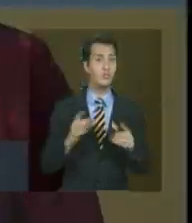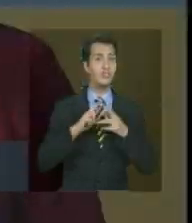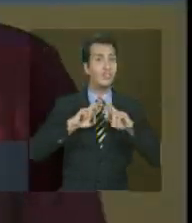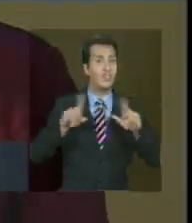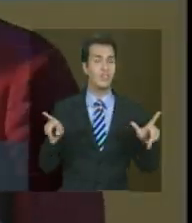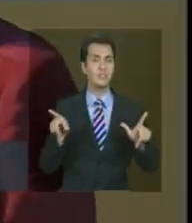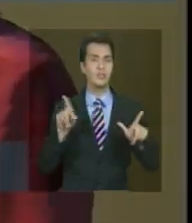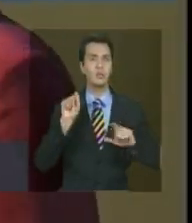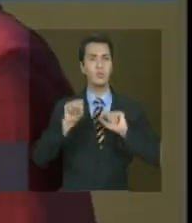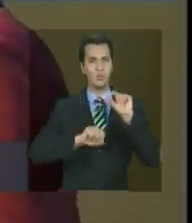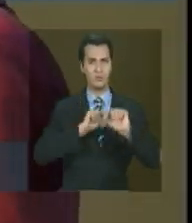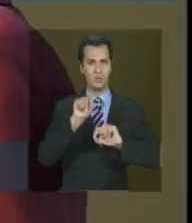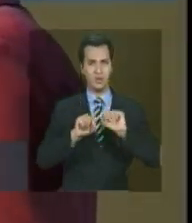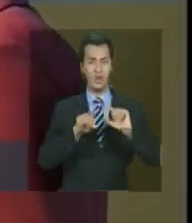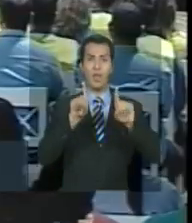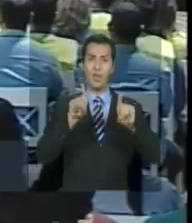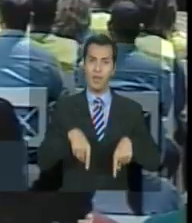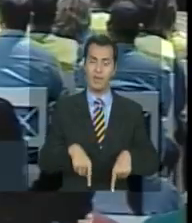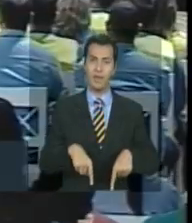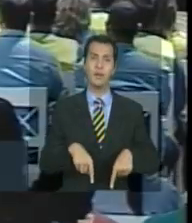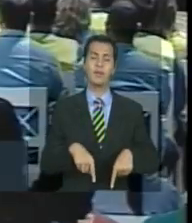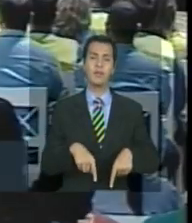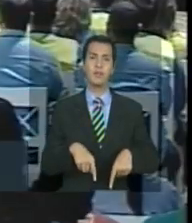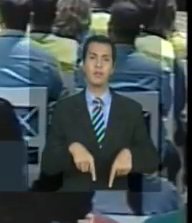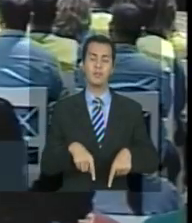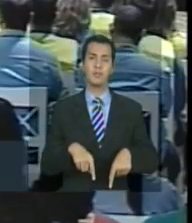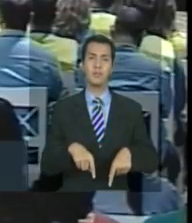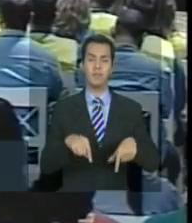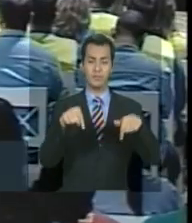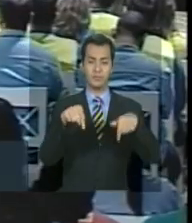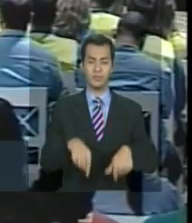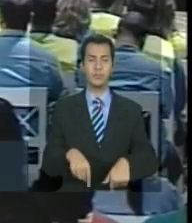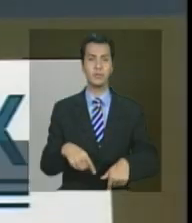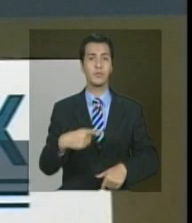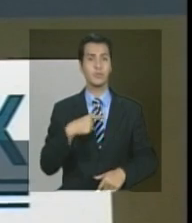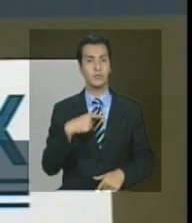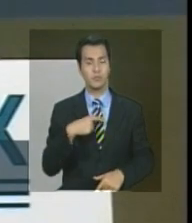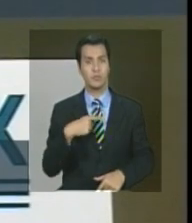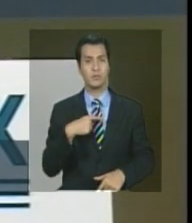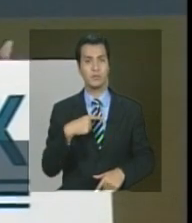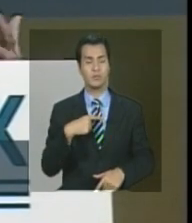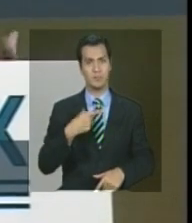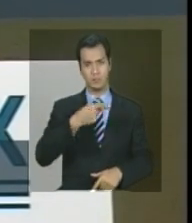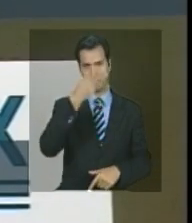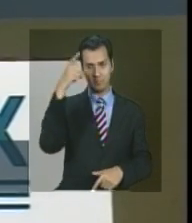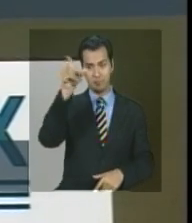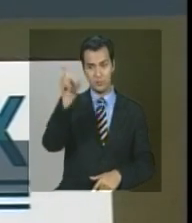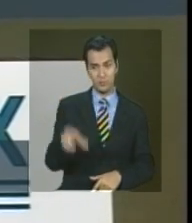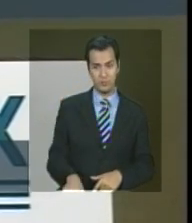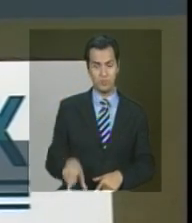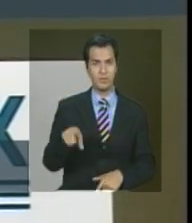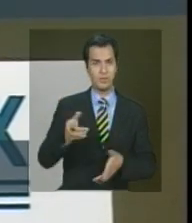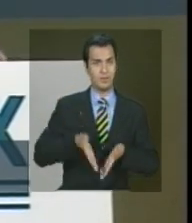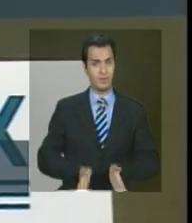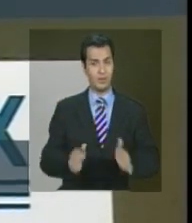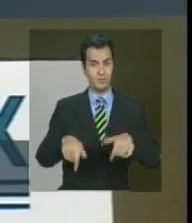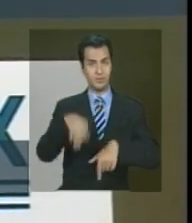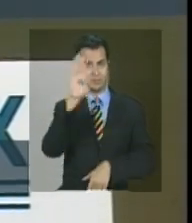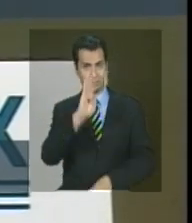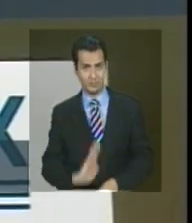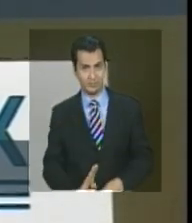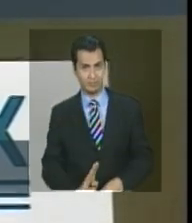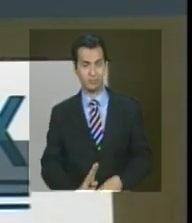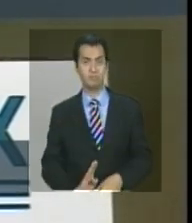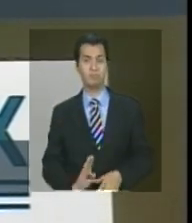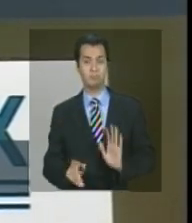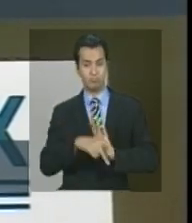EBX, que é o seu caráter de um empresário nacional, uma pessoa nascida aqui, que pelo seu